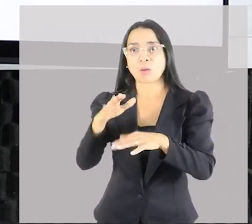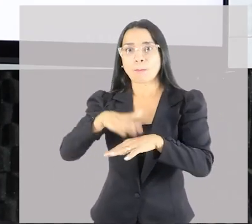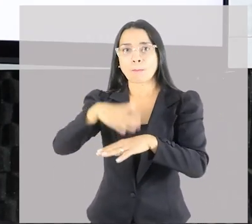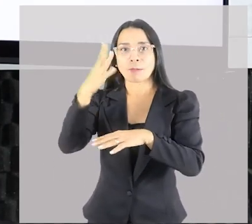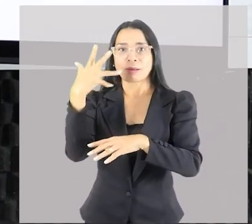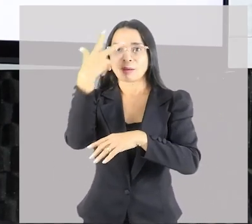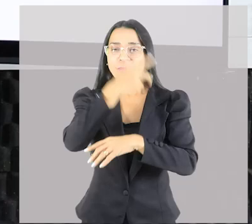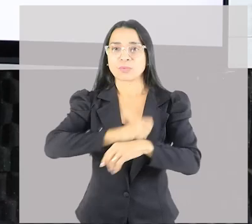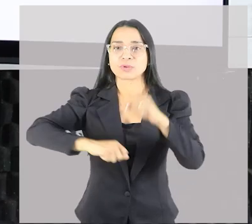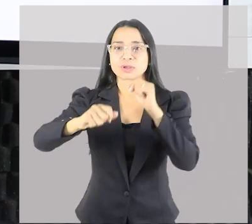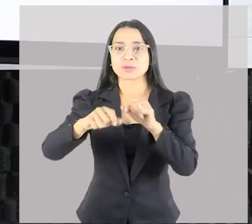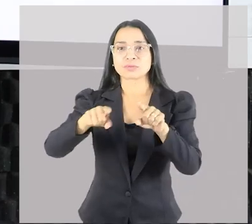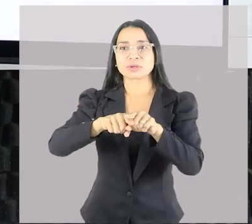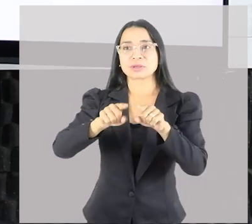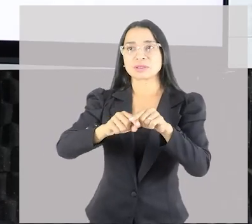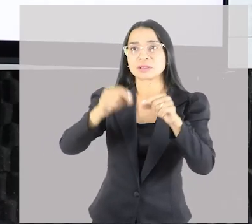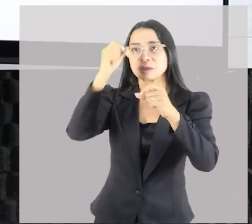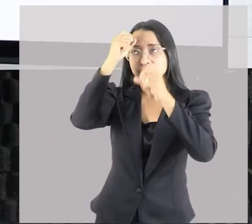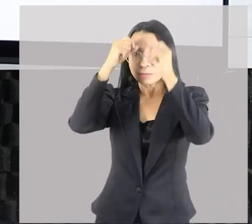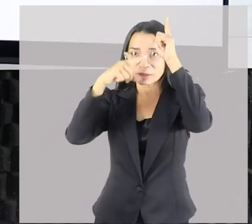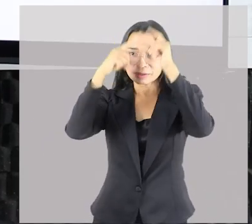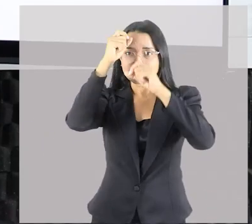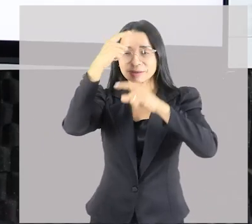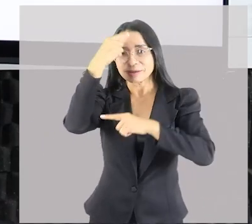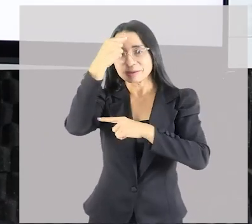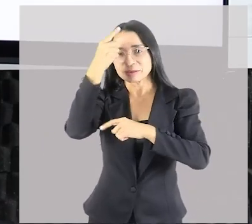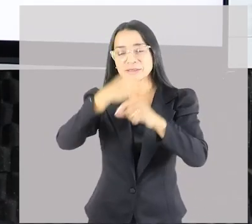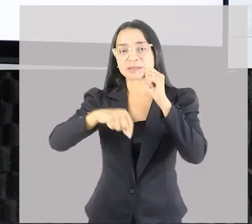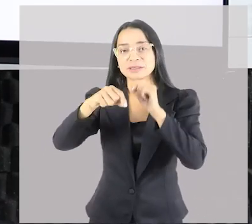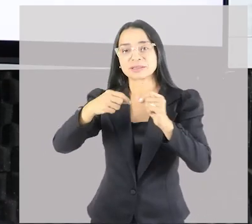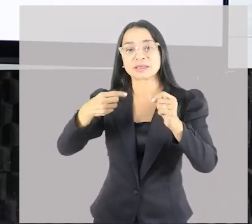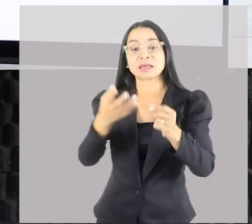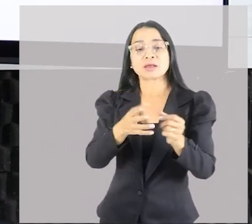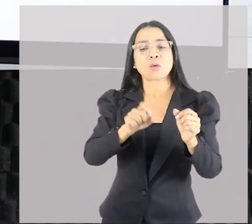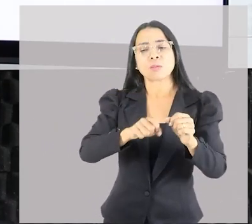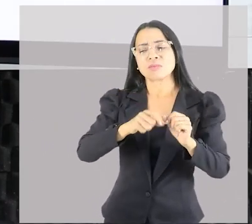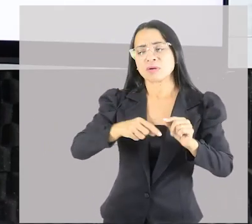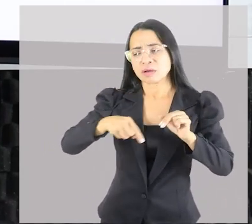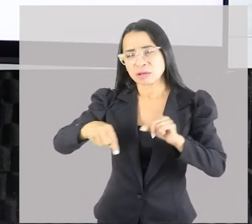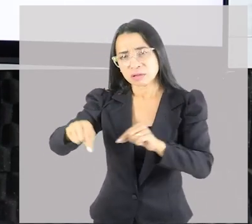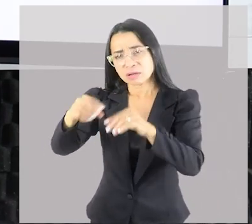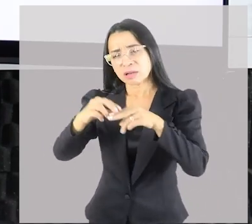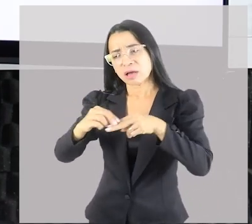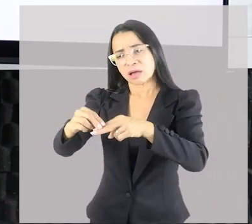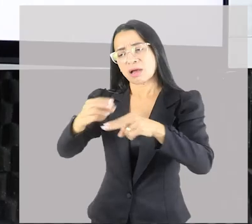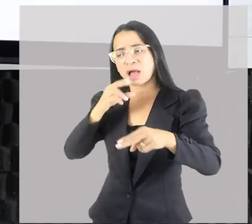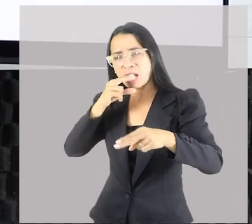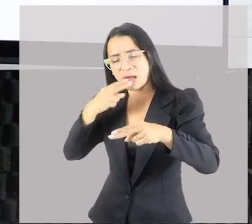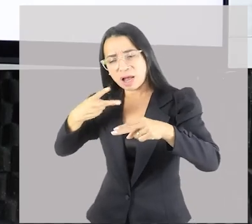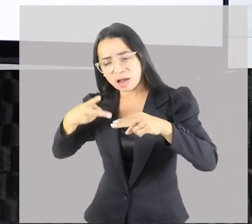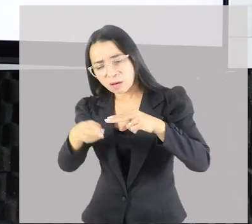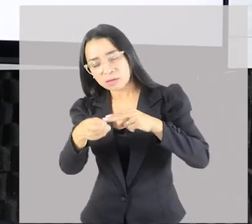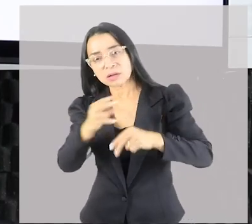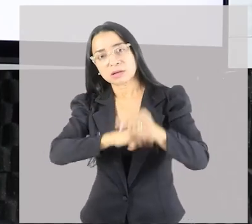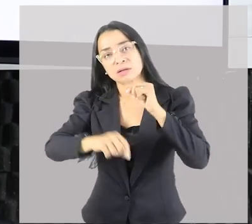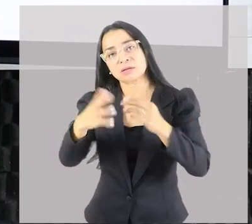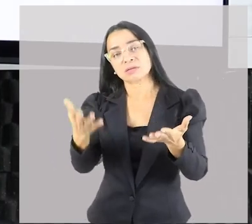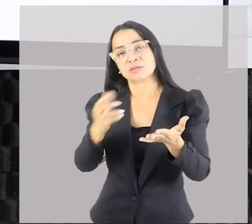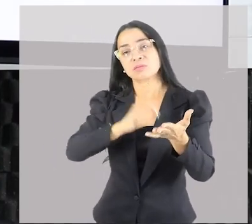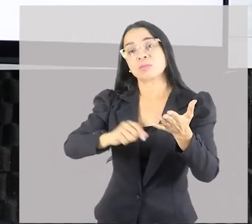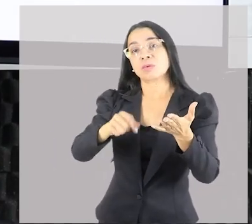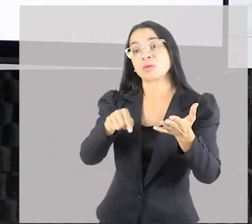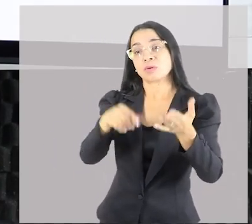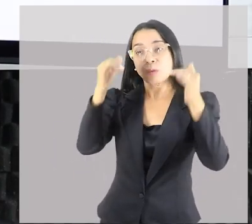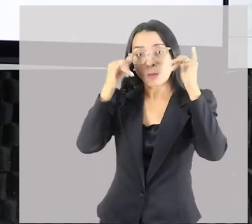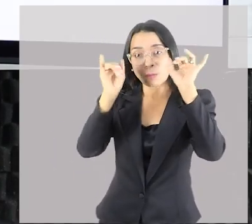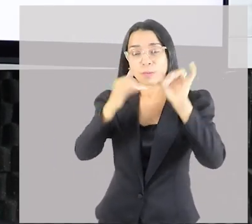vai lá e arranca a língua do boi, corta a língua do boi, o boi morre, lógico. E aí a gente tem essa situação da morte como fator predominante no